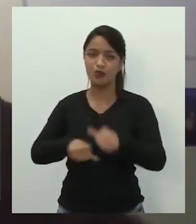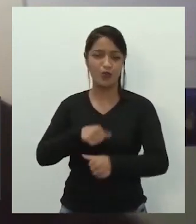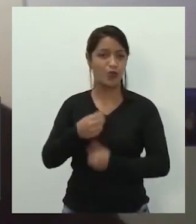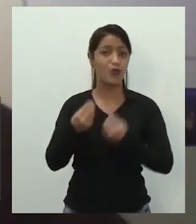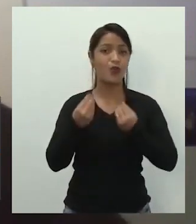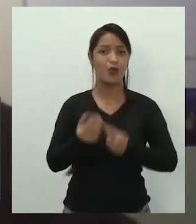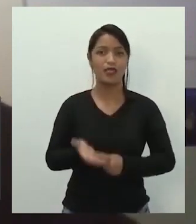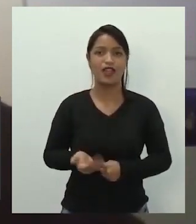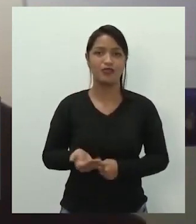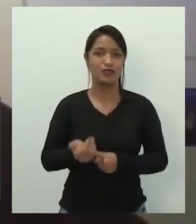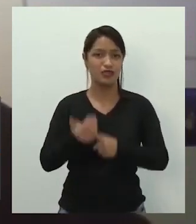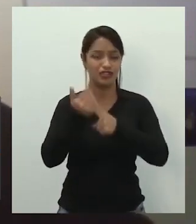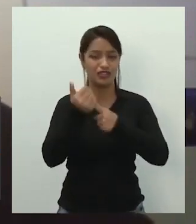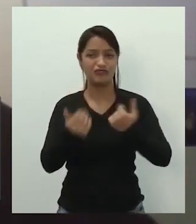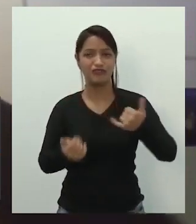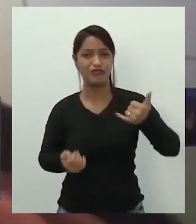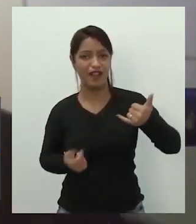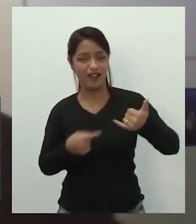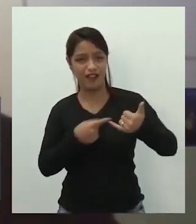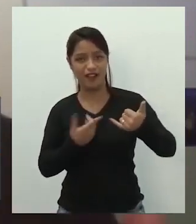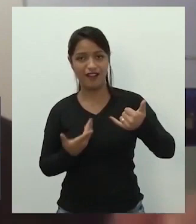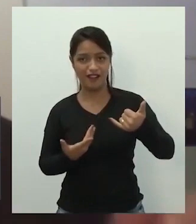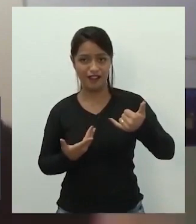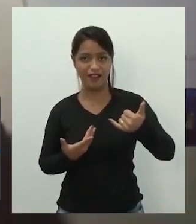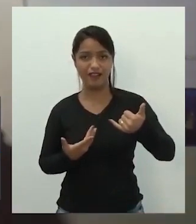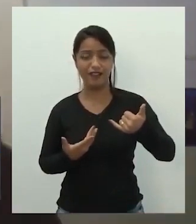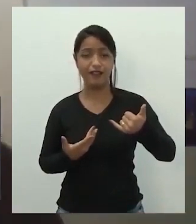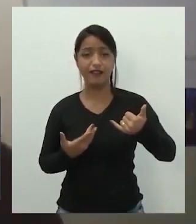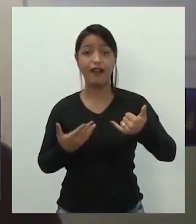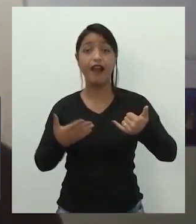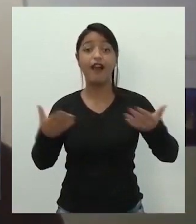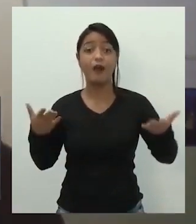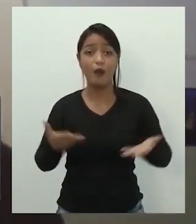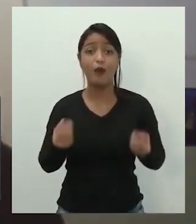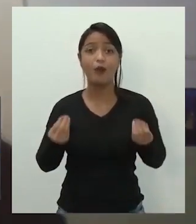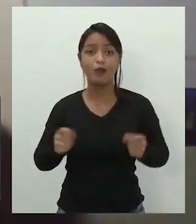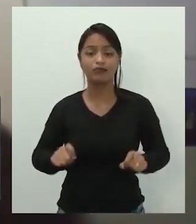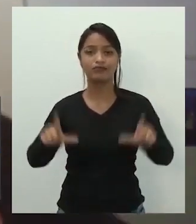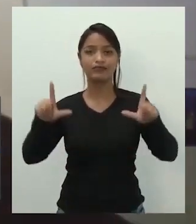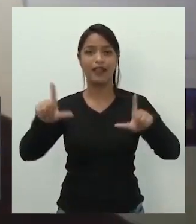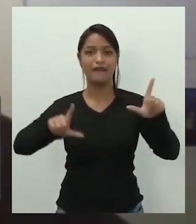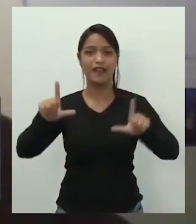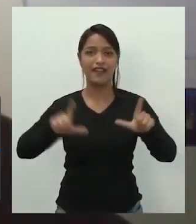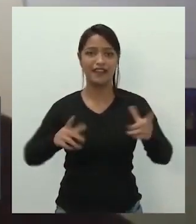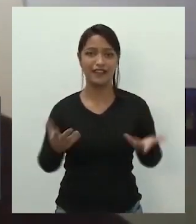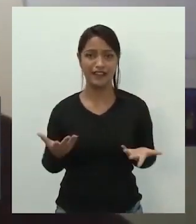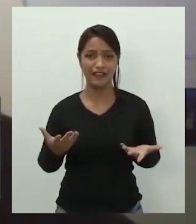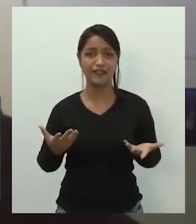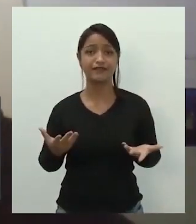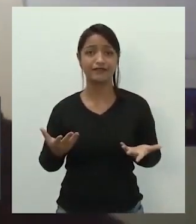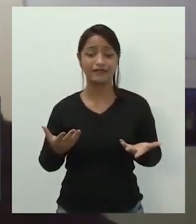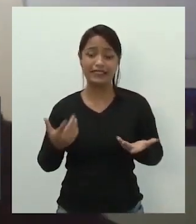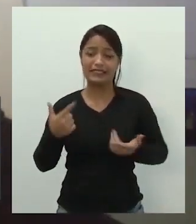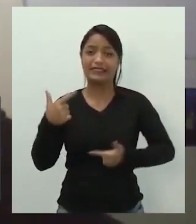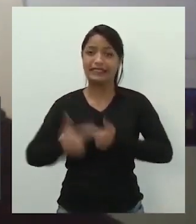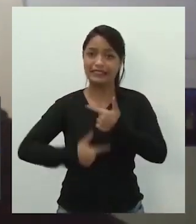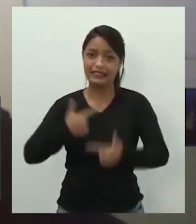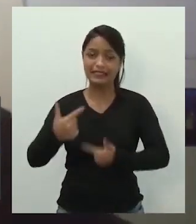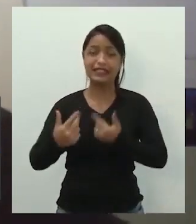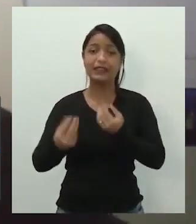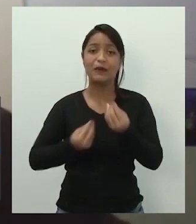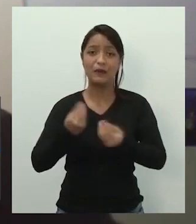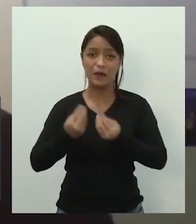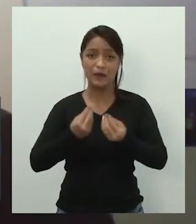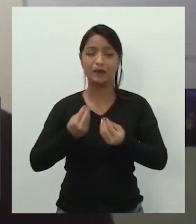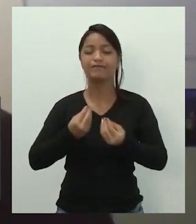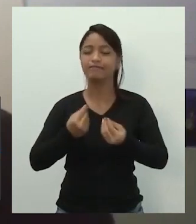tecnologia, dentro dos aparelhos celulares, e até agora, pum, na TV, né? Pena que nem todo mundo está entendendo o nosso trabalho, né? Nosso trabalho,